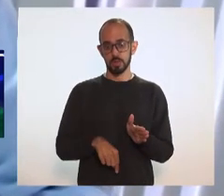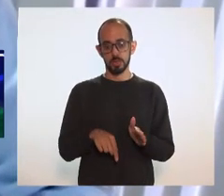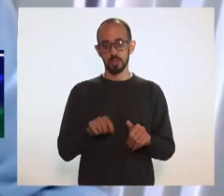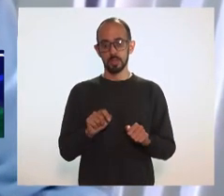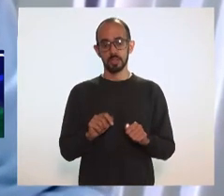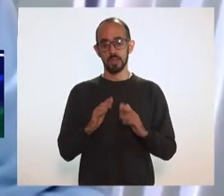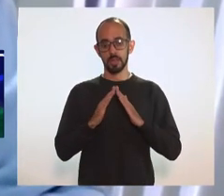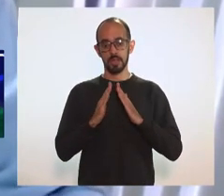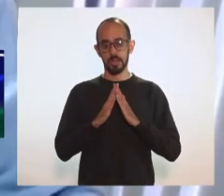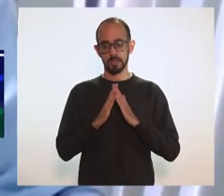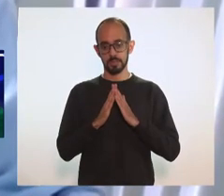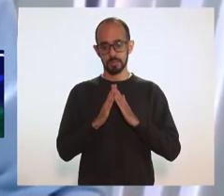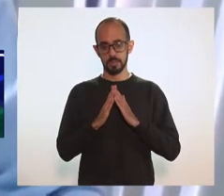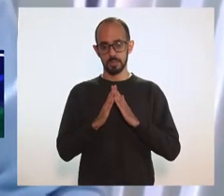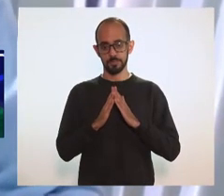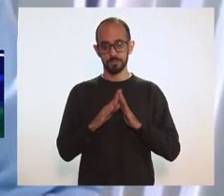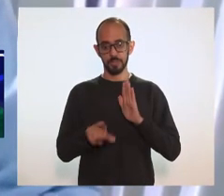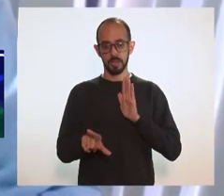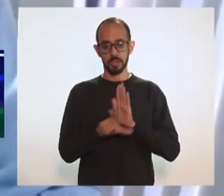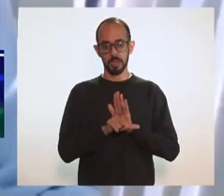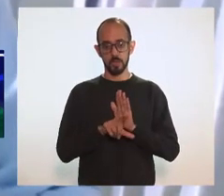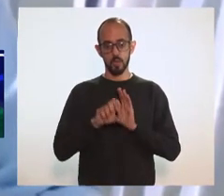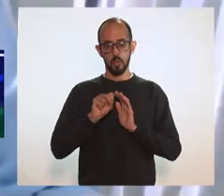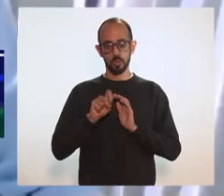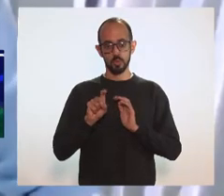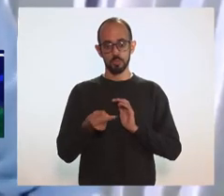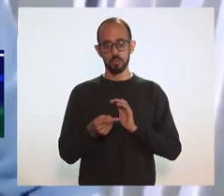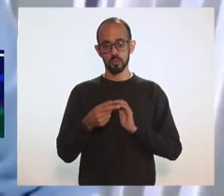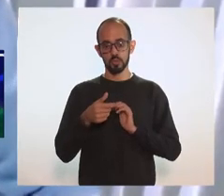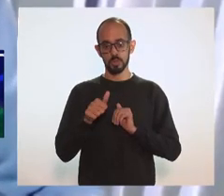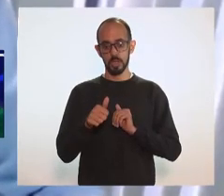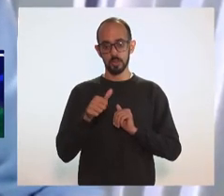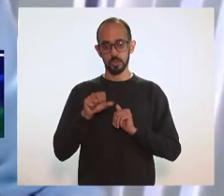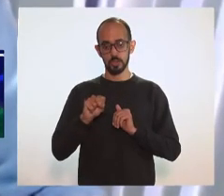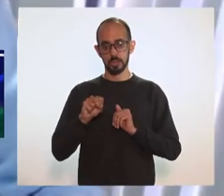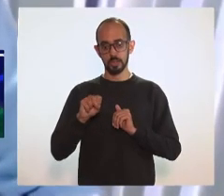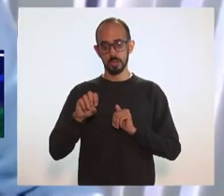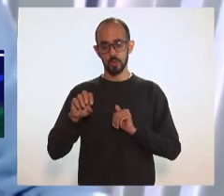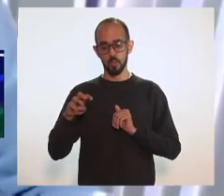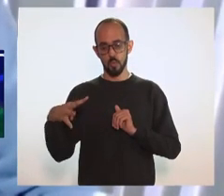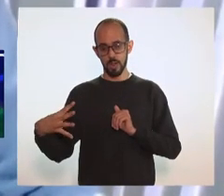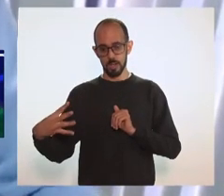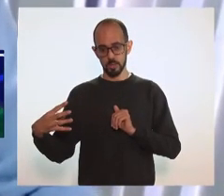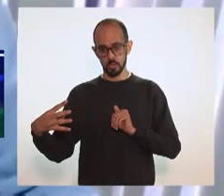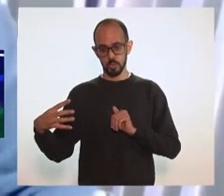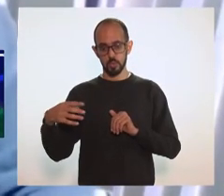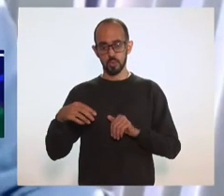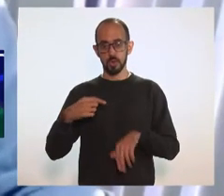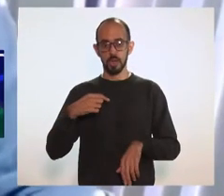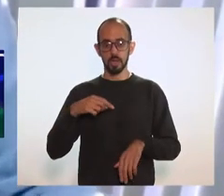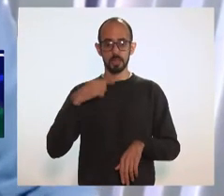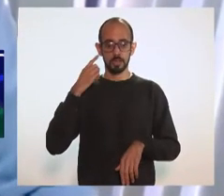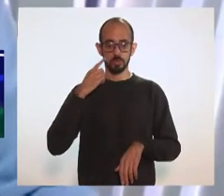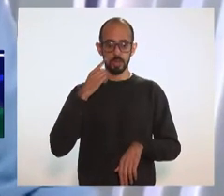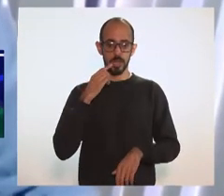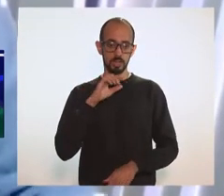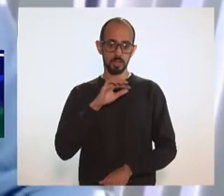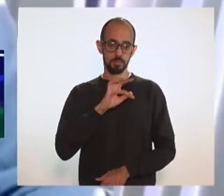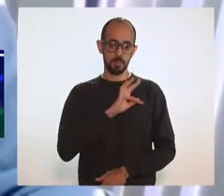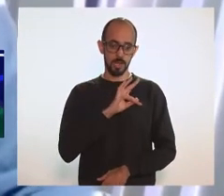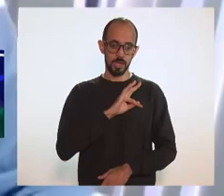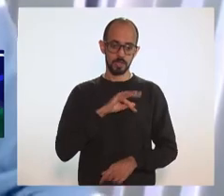Lei 8.184 de 2018. Deputada Marta Rocha, eu mesmo, nos